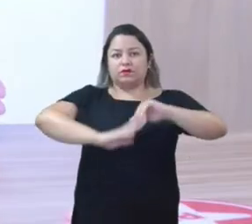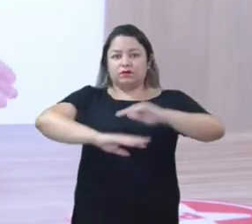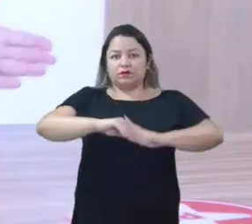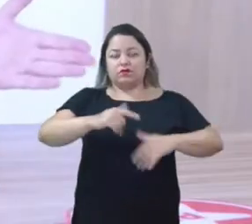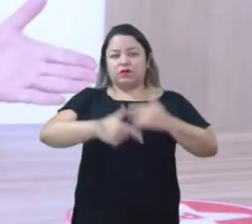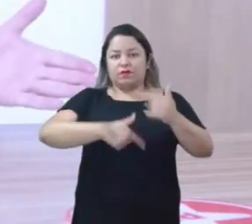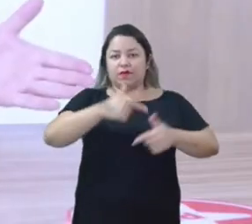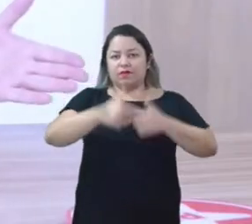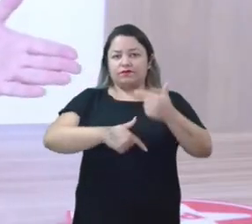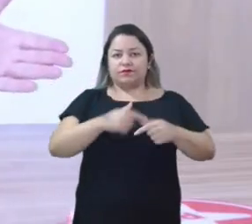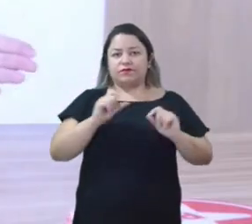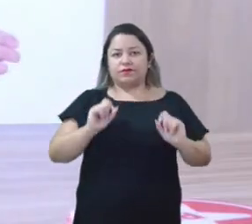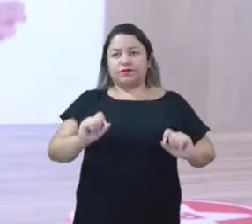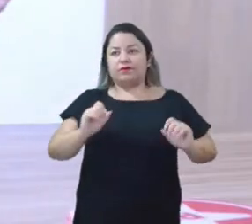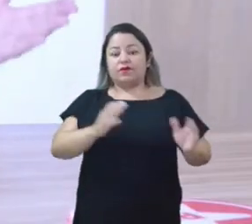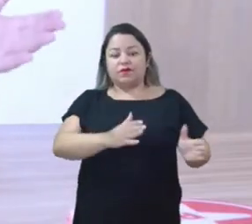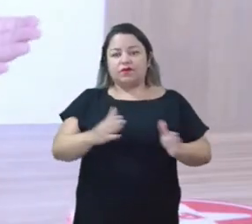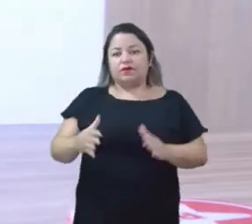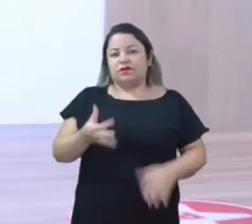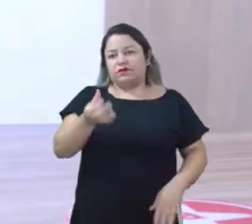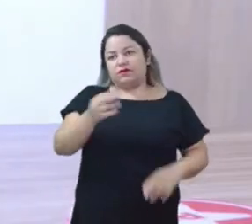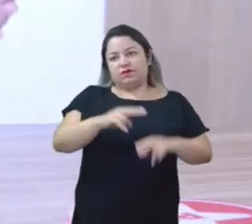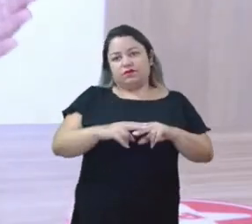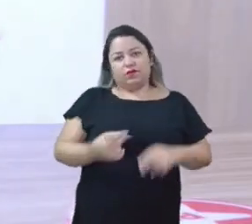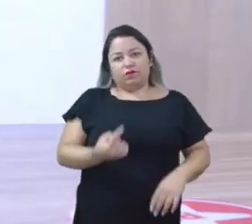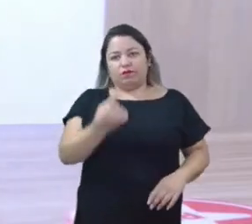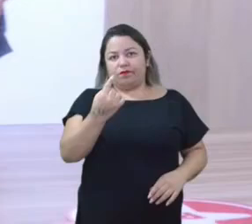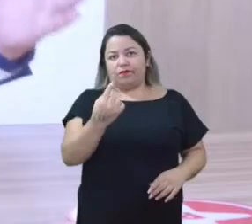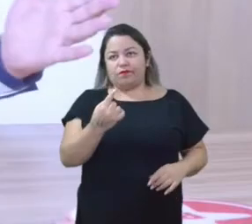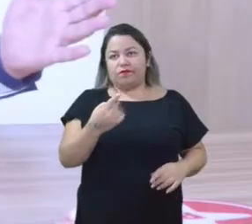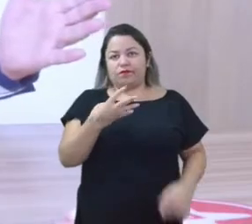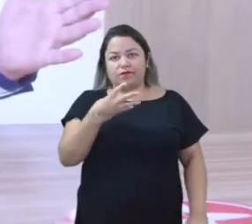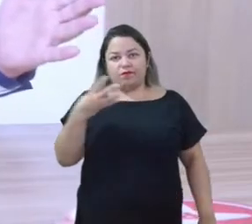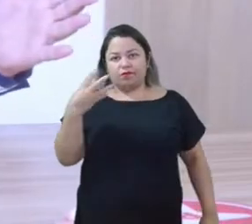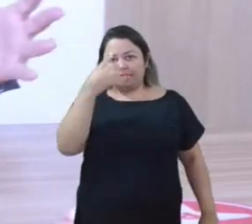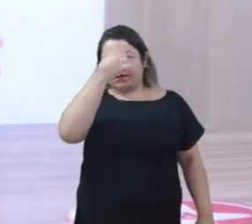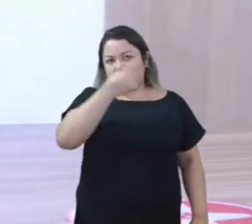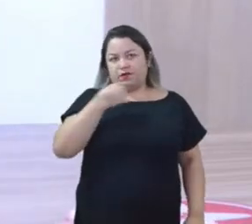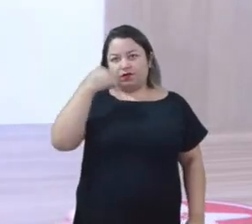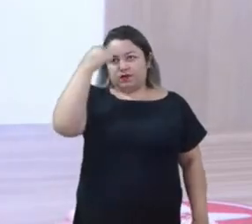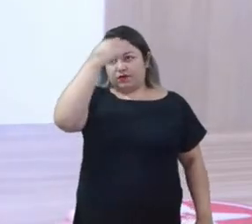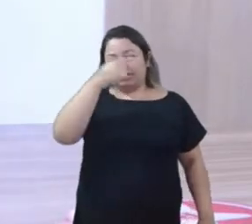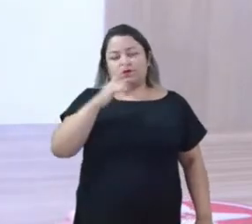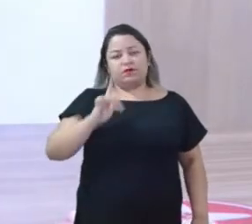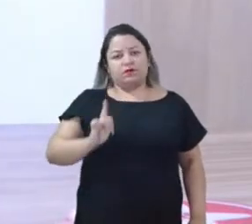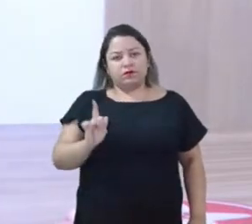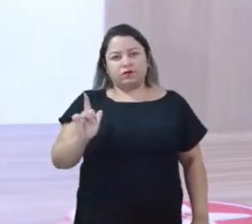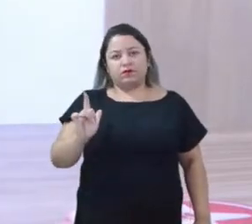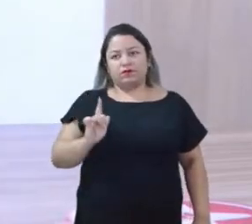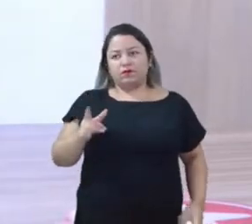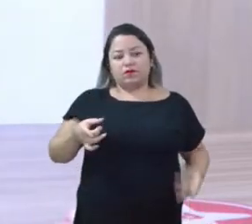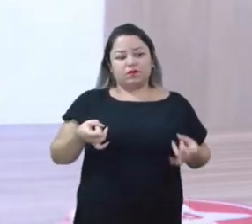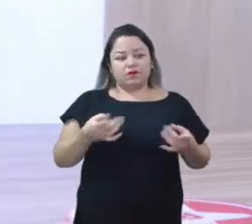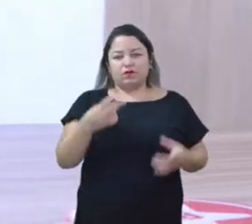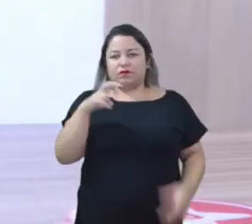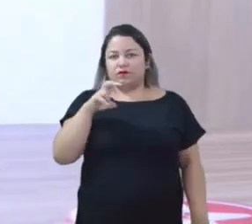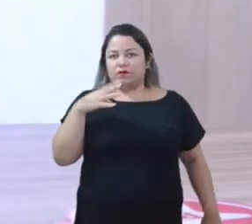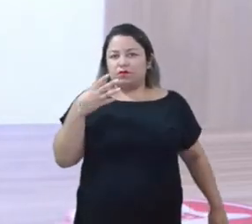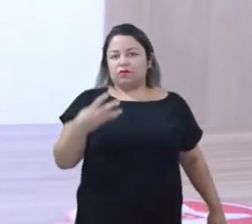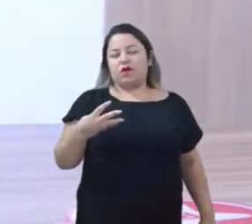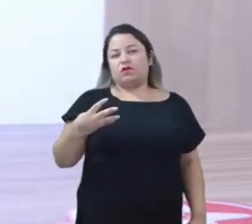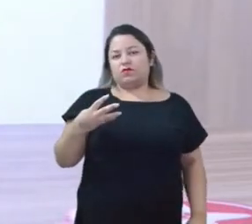trabalhador. Mas se ele fizer escala 6x1, jornada 6x1, 44 horas, e tem no comércio 54